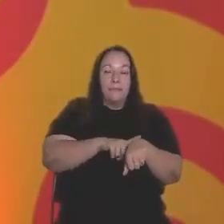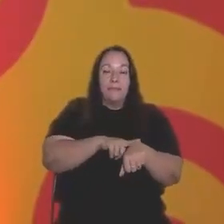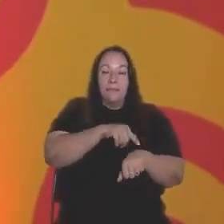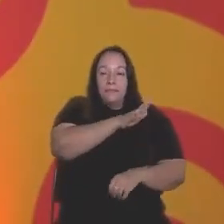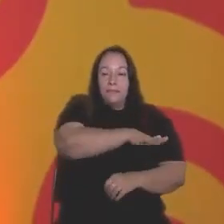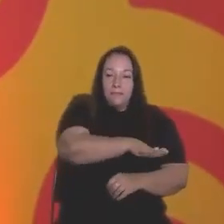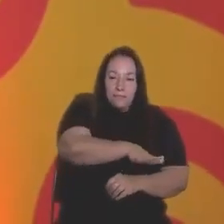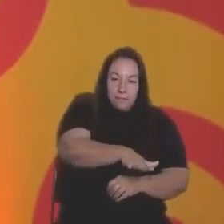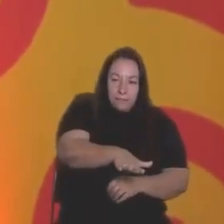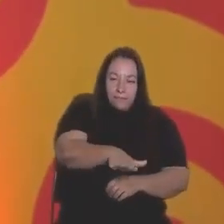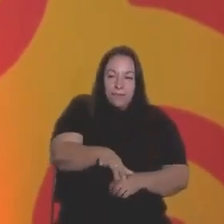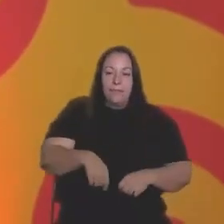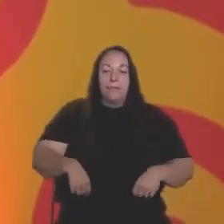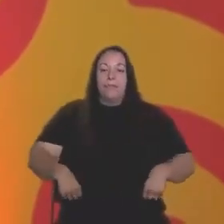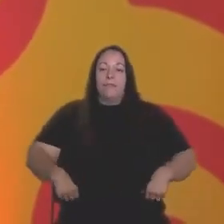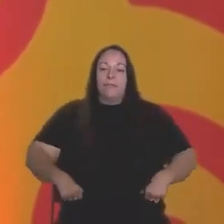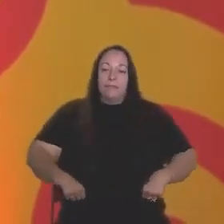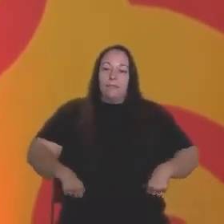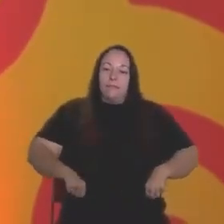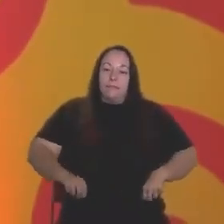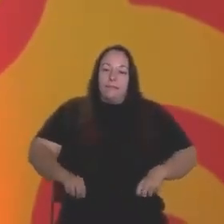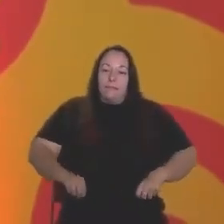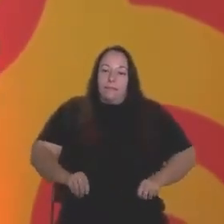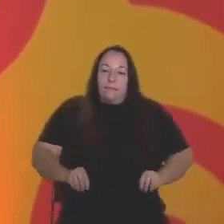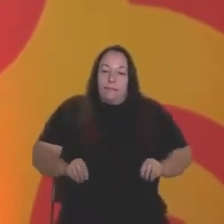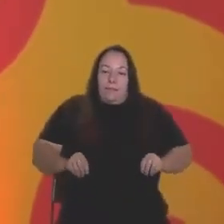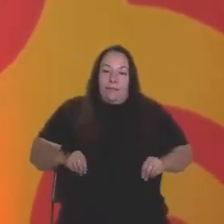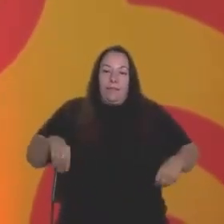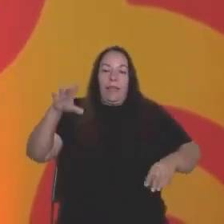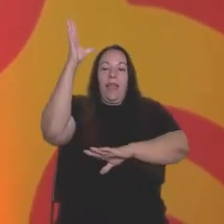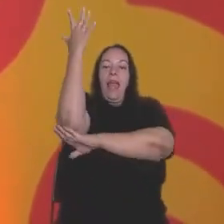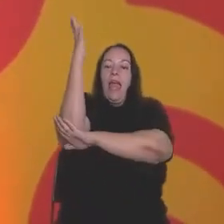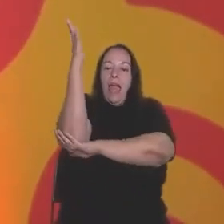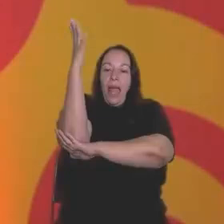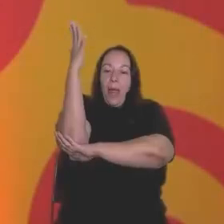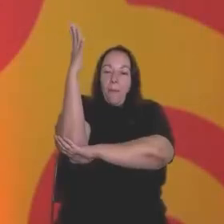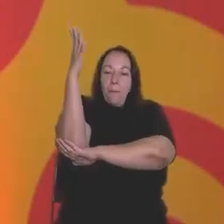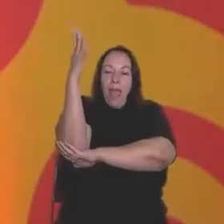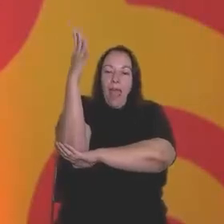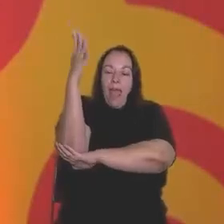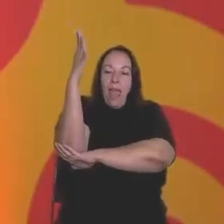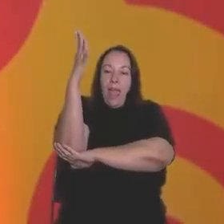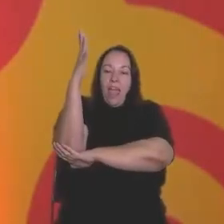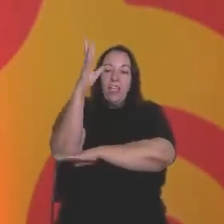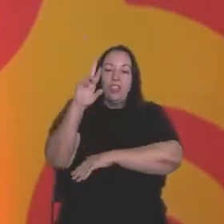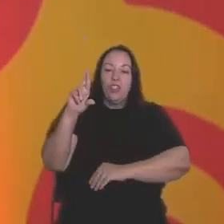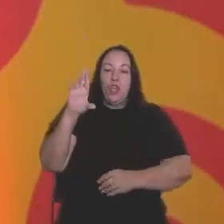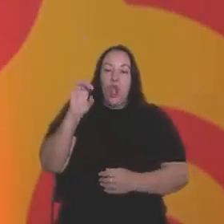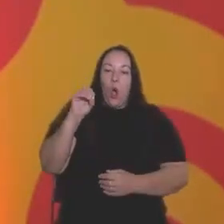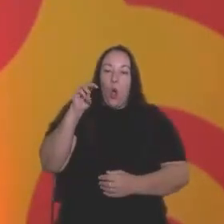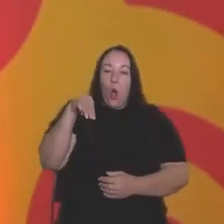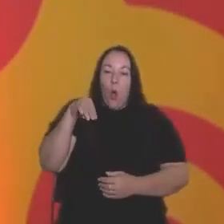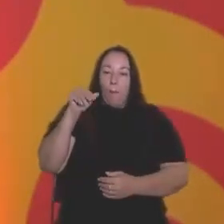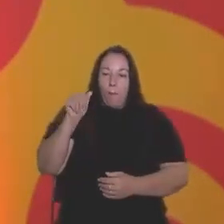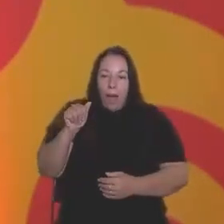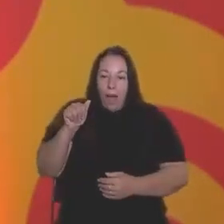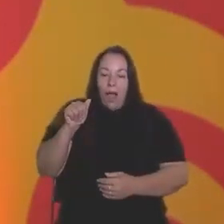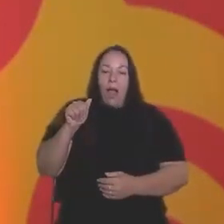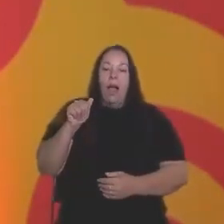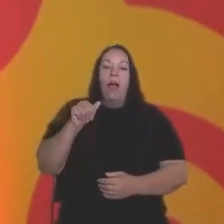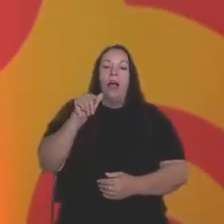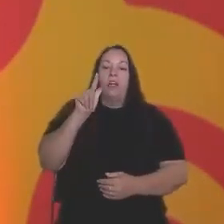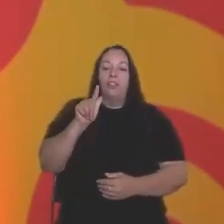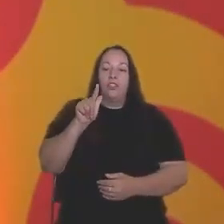da infância, né, de ter lá em casa era pé de goiaba, e tinha pé de goiaba e pé de romã. Hoje em dia nem romã a gente não